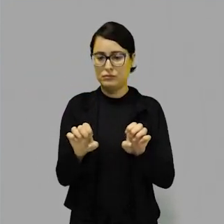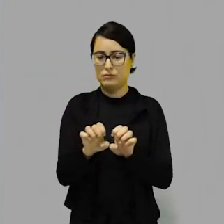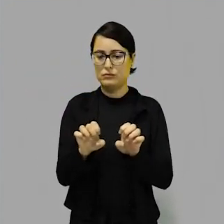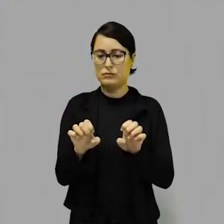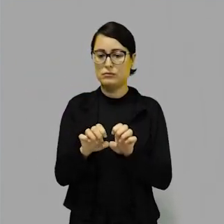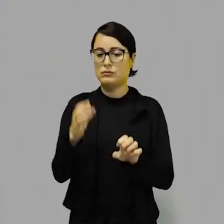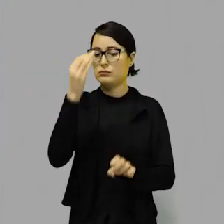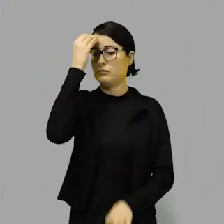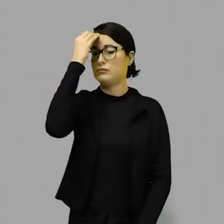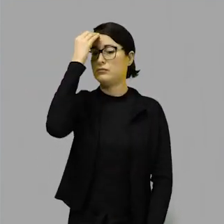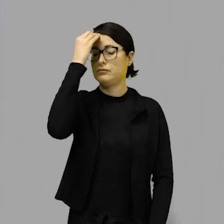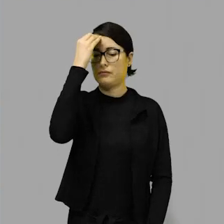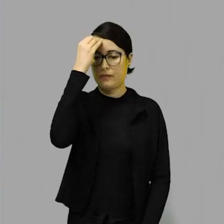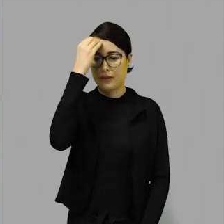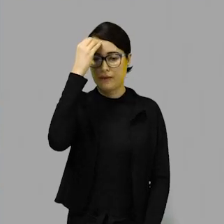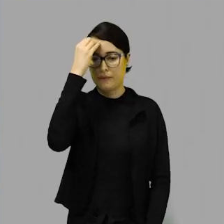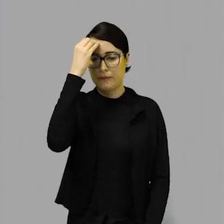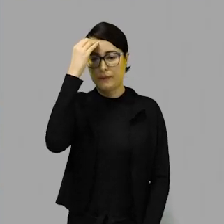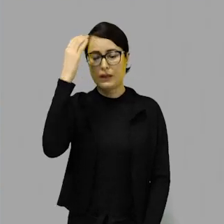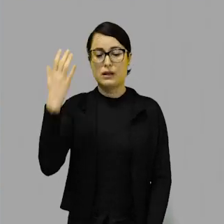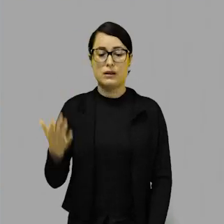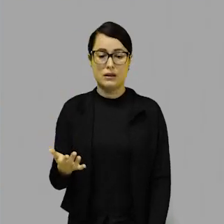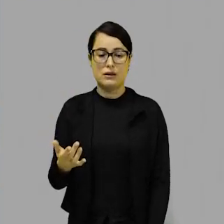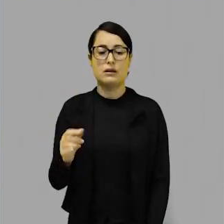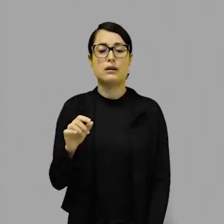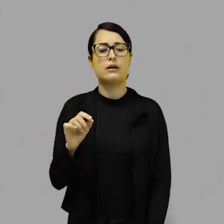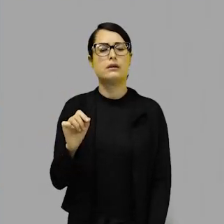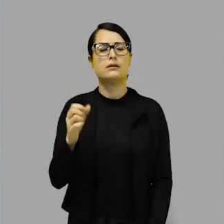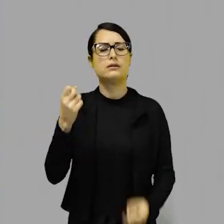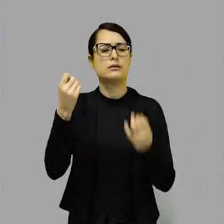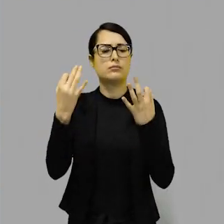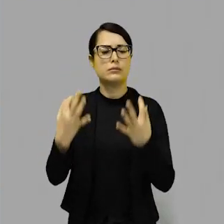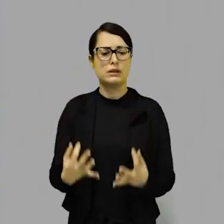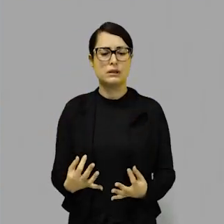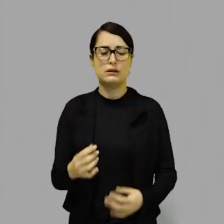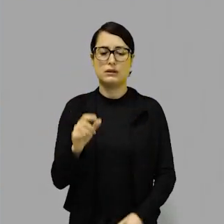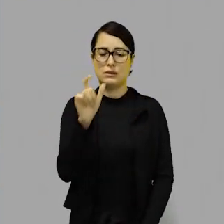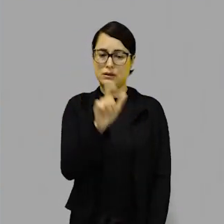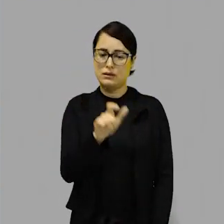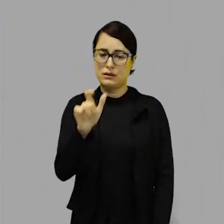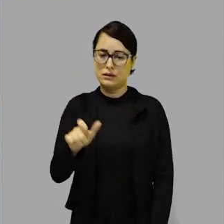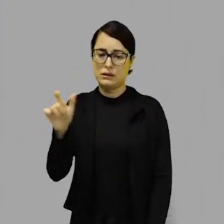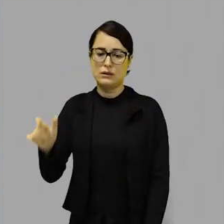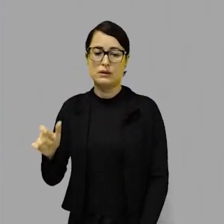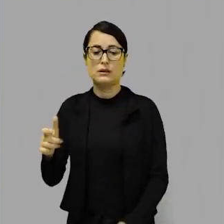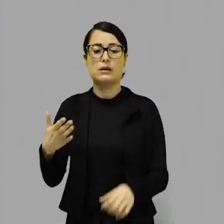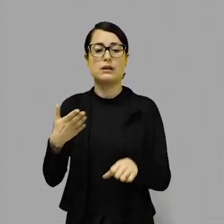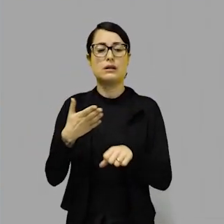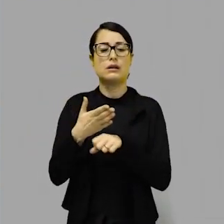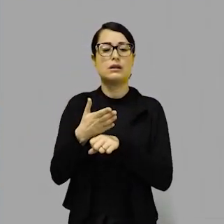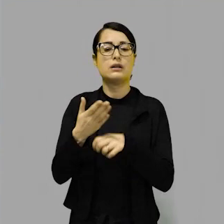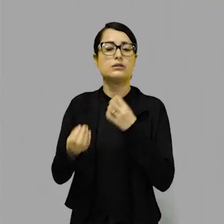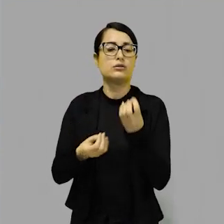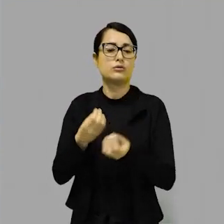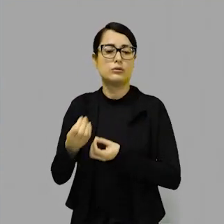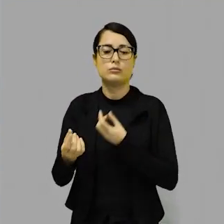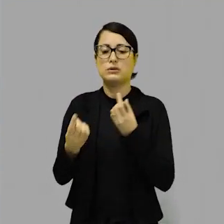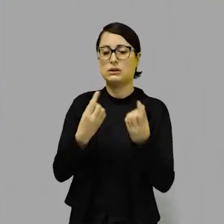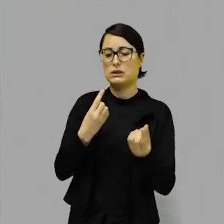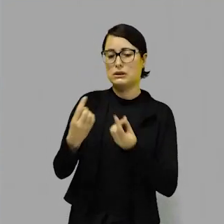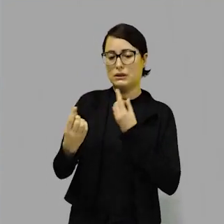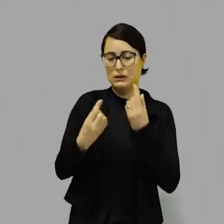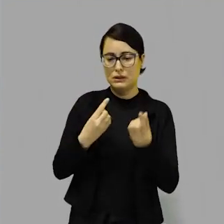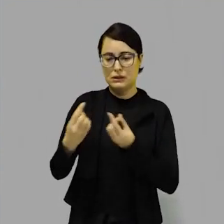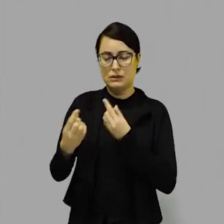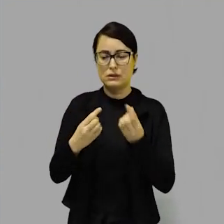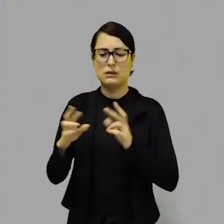cabeça. Segundo Giddens, o indivíduo, cada um de nós, cada pessoa, age de forma dialética em relação à